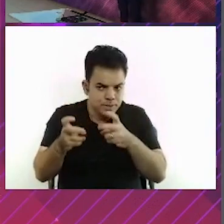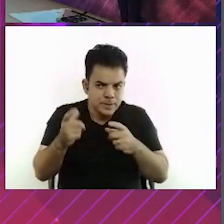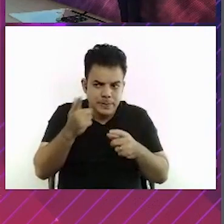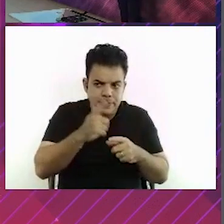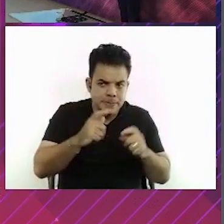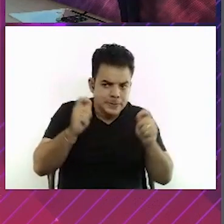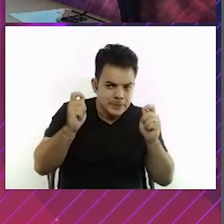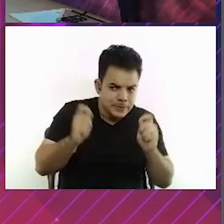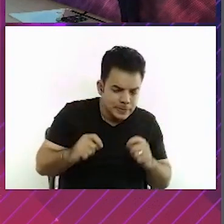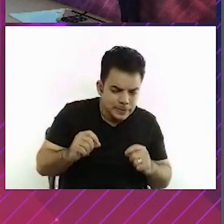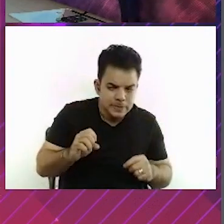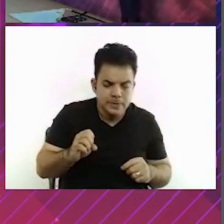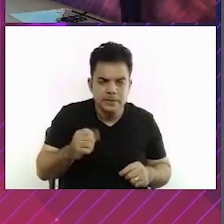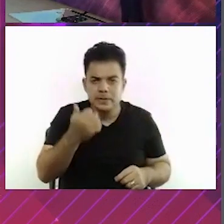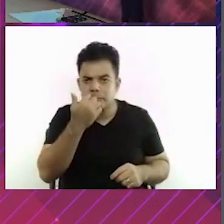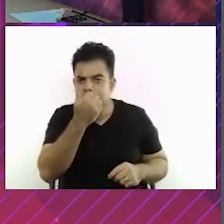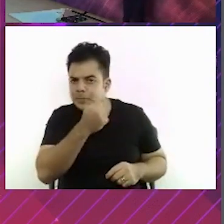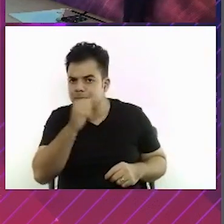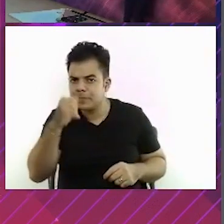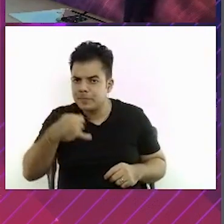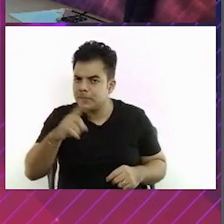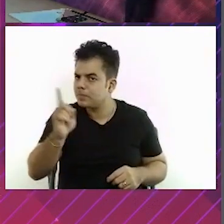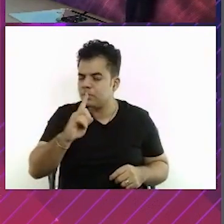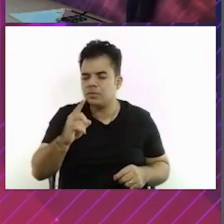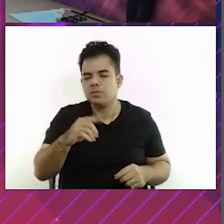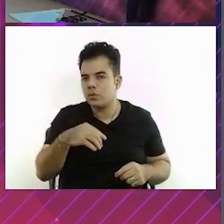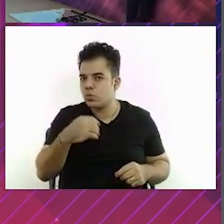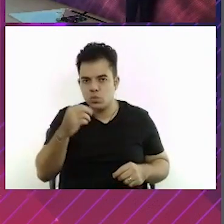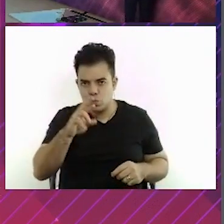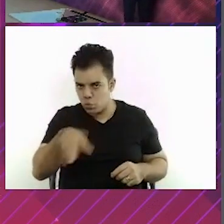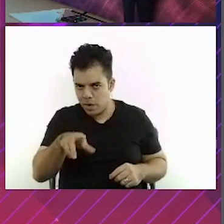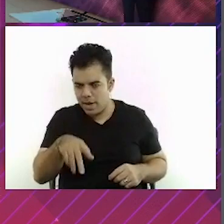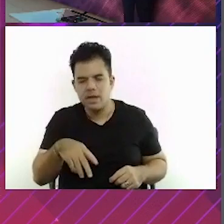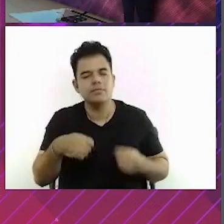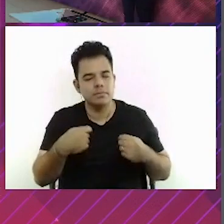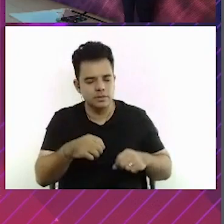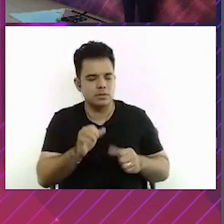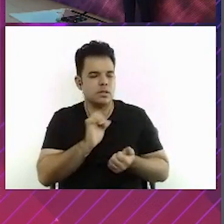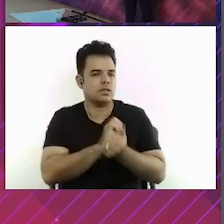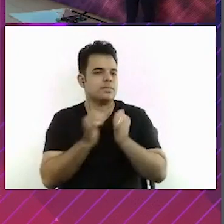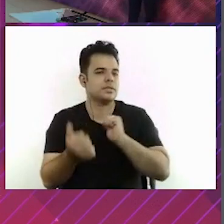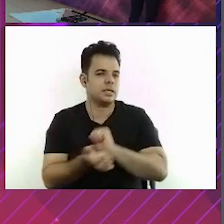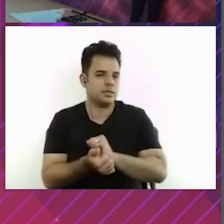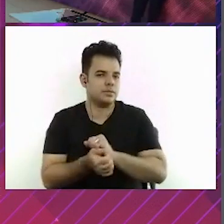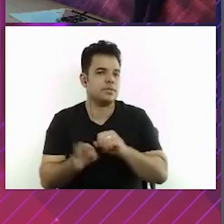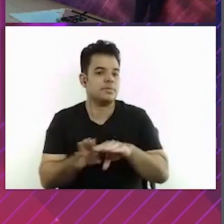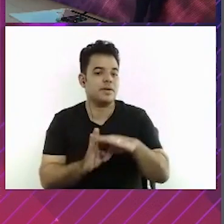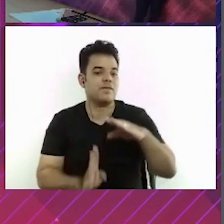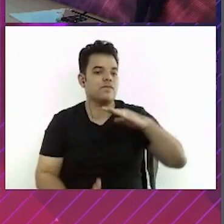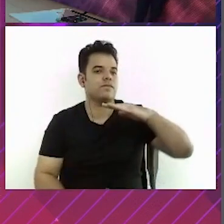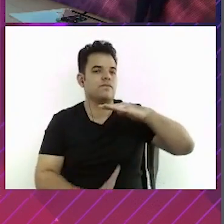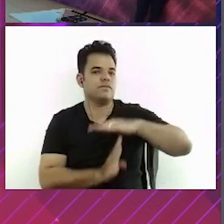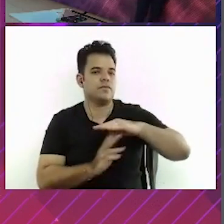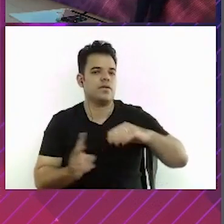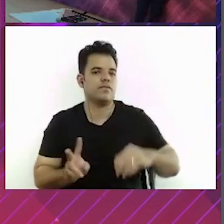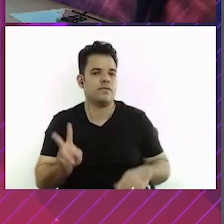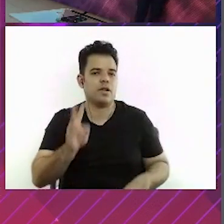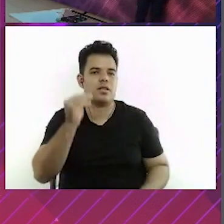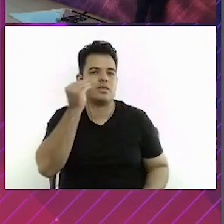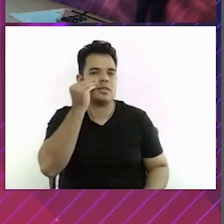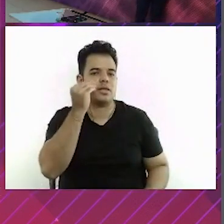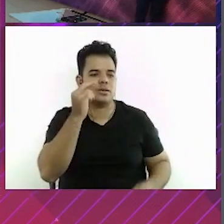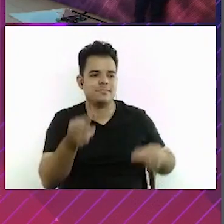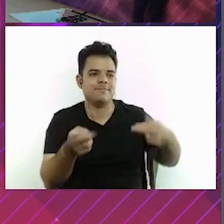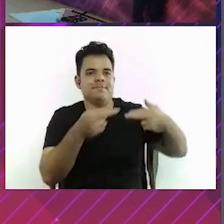não. Aí, se não for, você lida com isso. Também, por exemplo, estabelecer um valor máximo para a tentativa de reconexão. Aquela questão